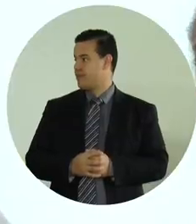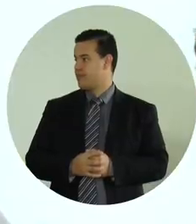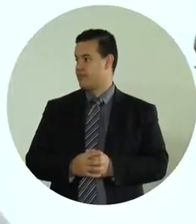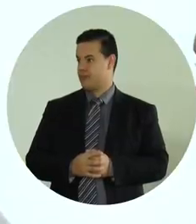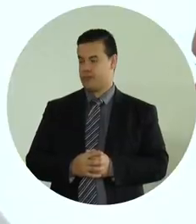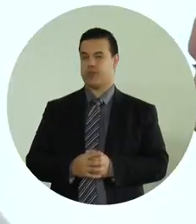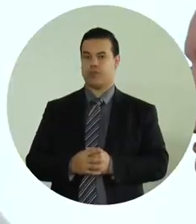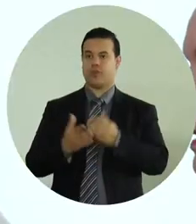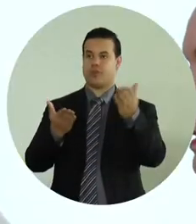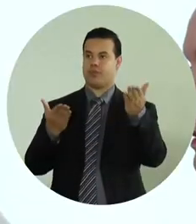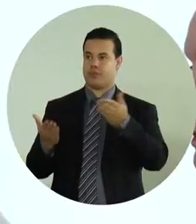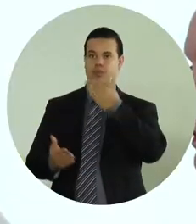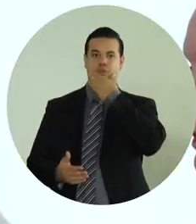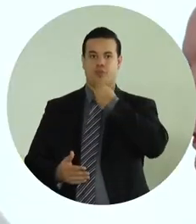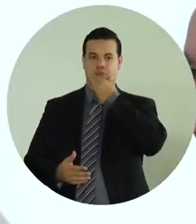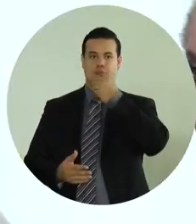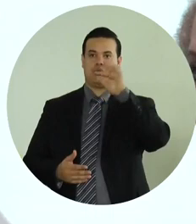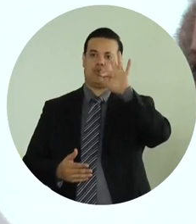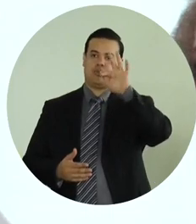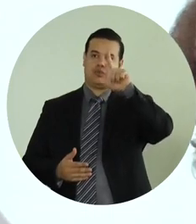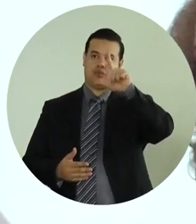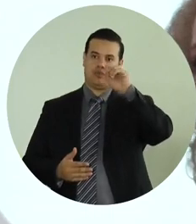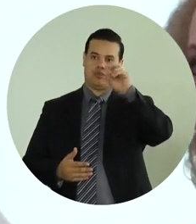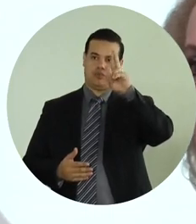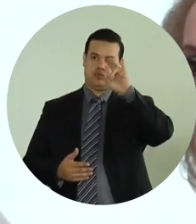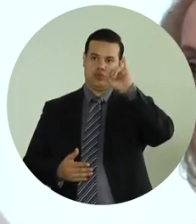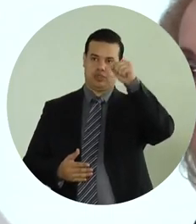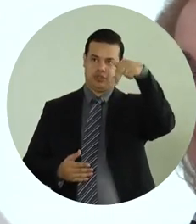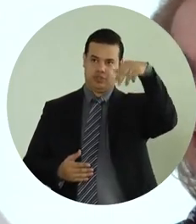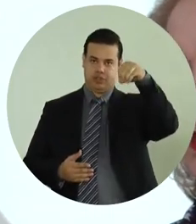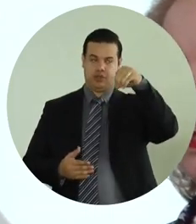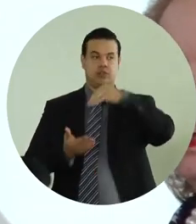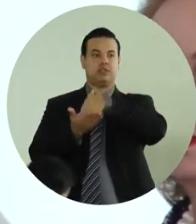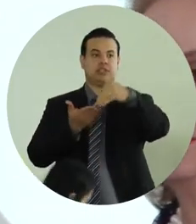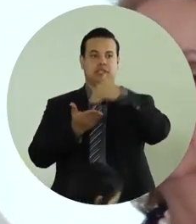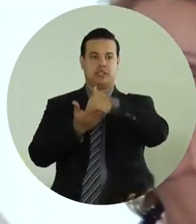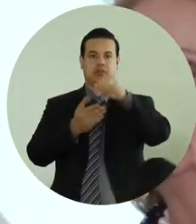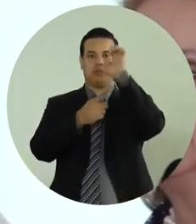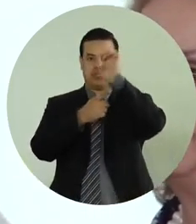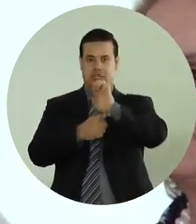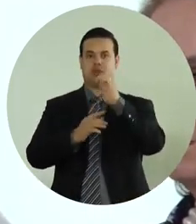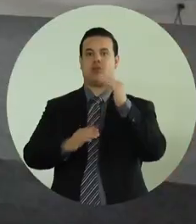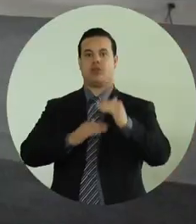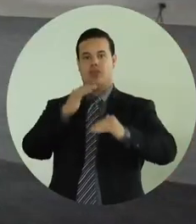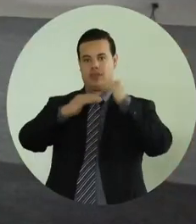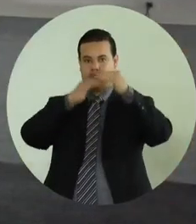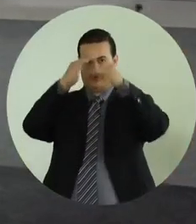O senhor Floriano Pêzaro, secretário de Estado do Desenvolvimento Social.